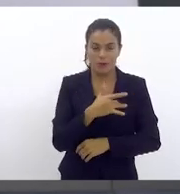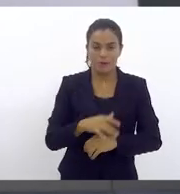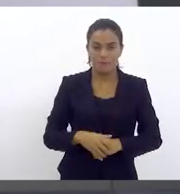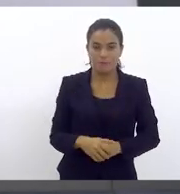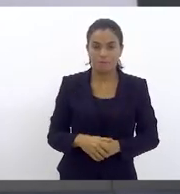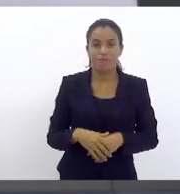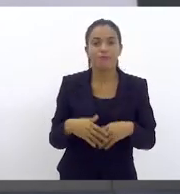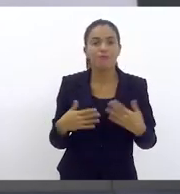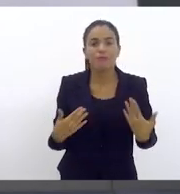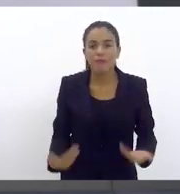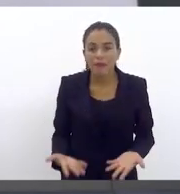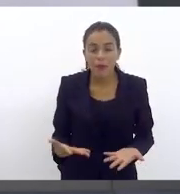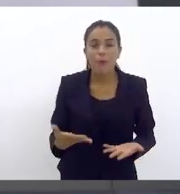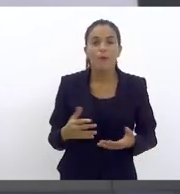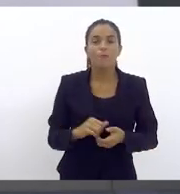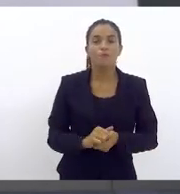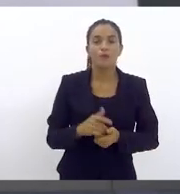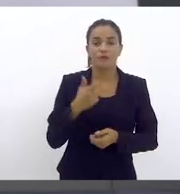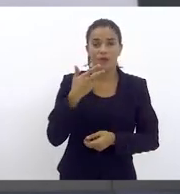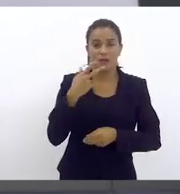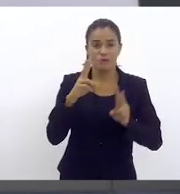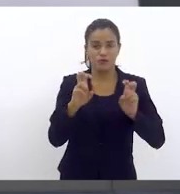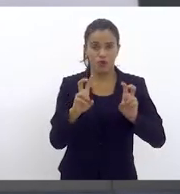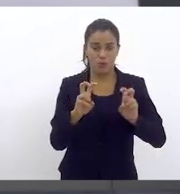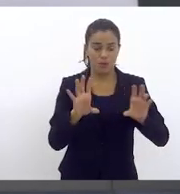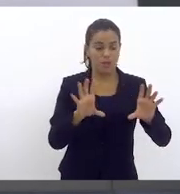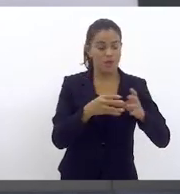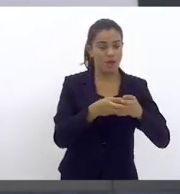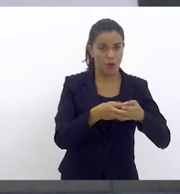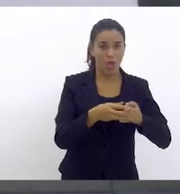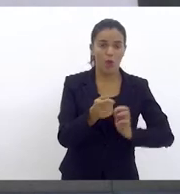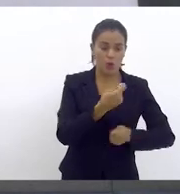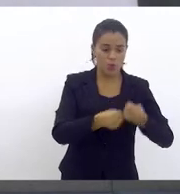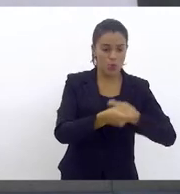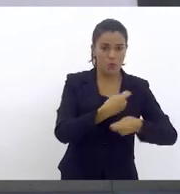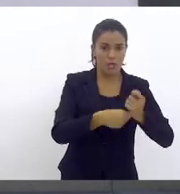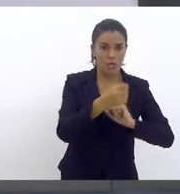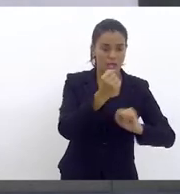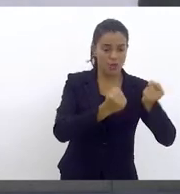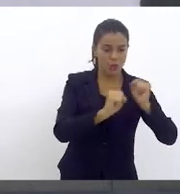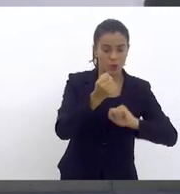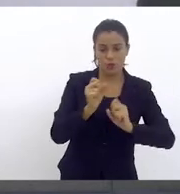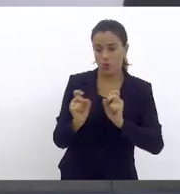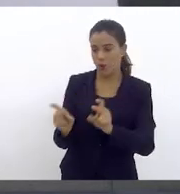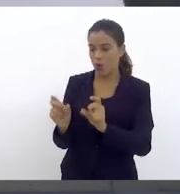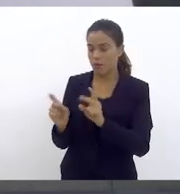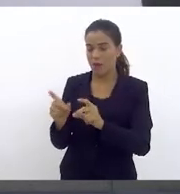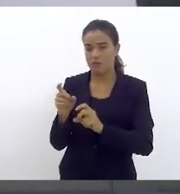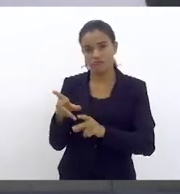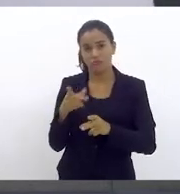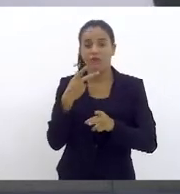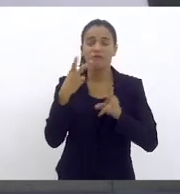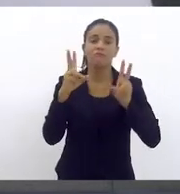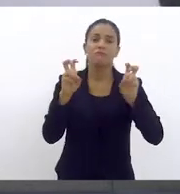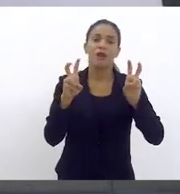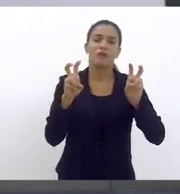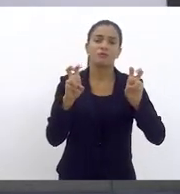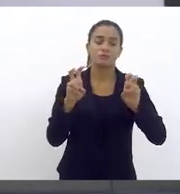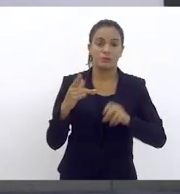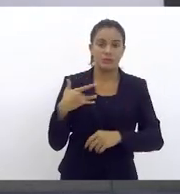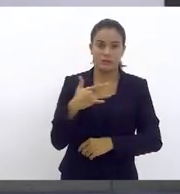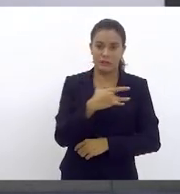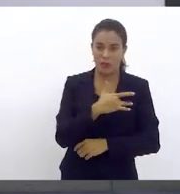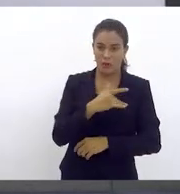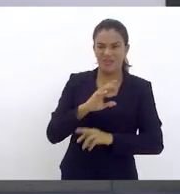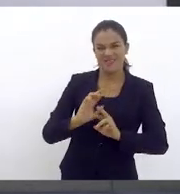a comissão de Economia Indústria e Comércio ela vai fazer uma abordagem da saúde não é Diferentemente do